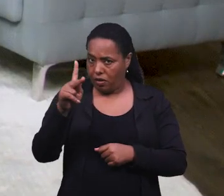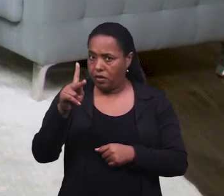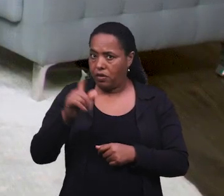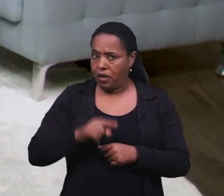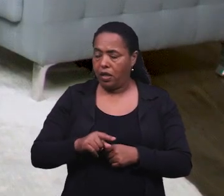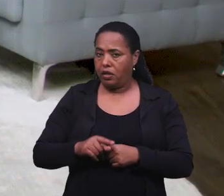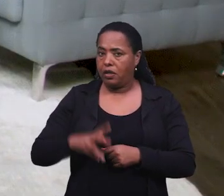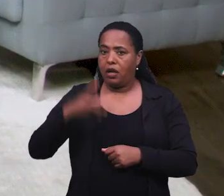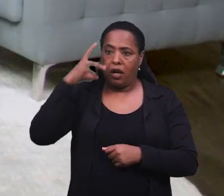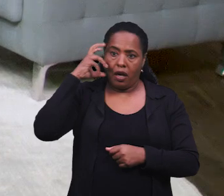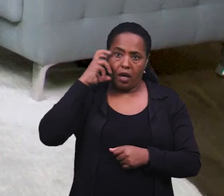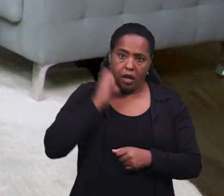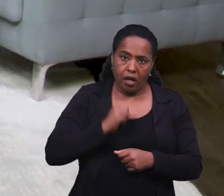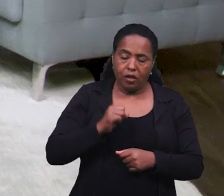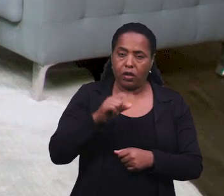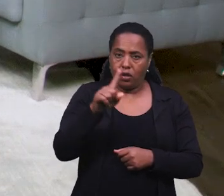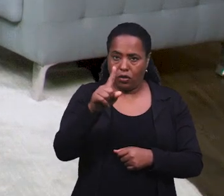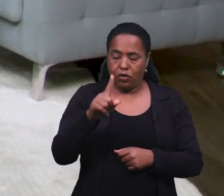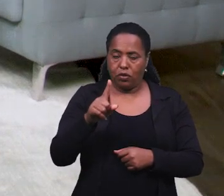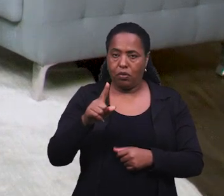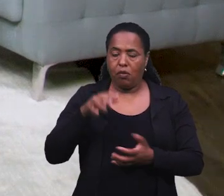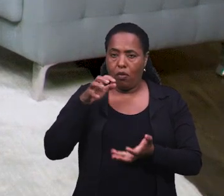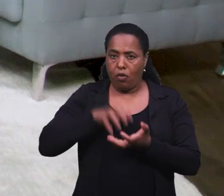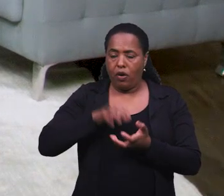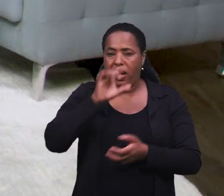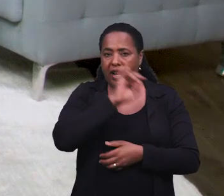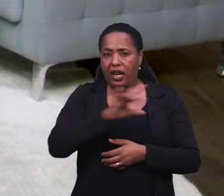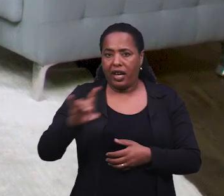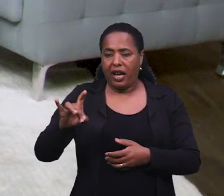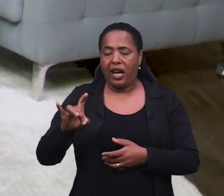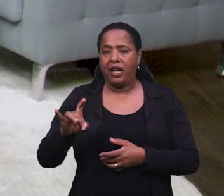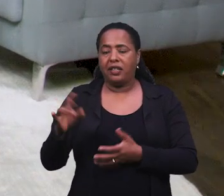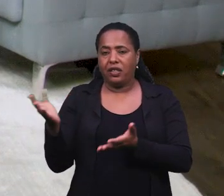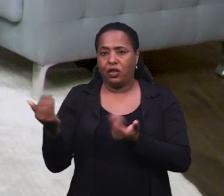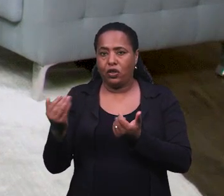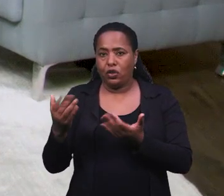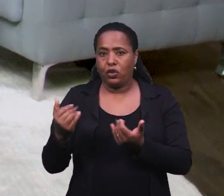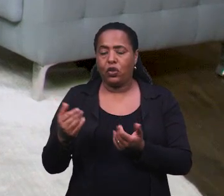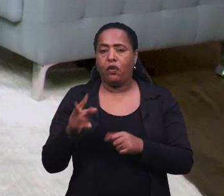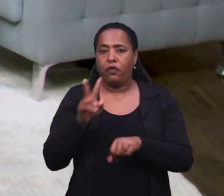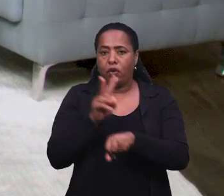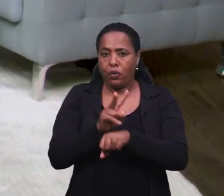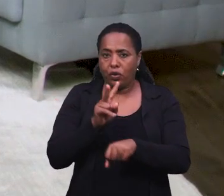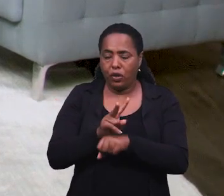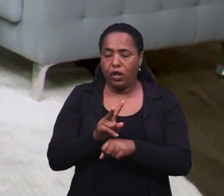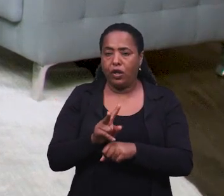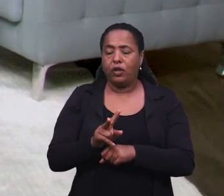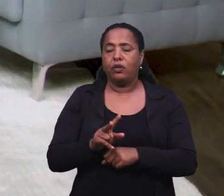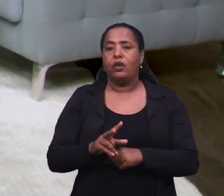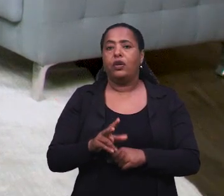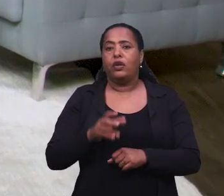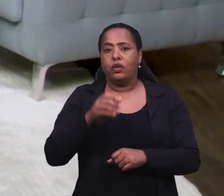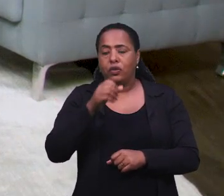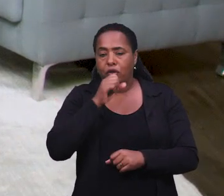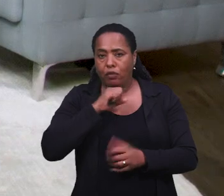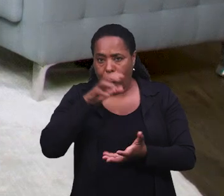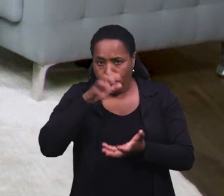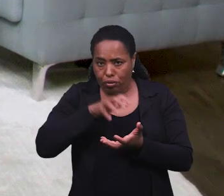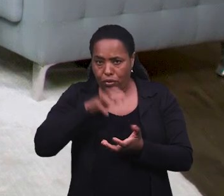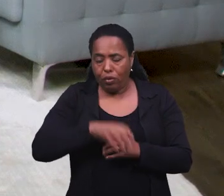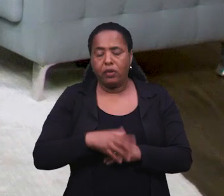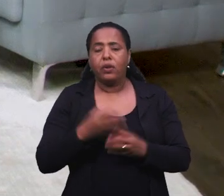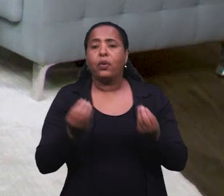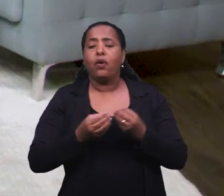falar. Até para poder, pastor Eduardo, na resposta da EBD, você coloca algum jovem para ir